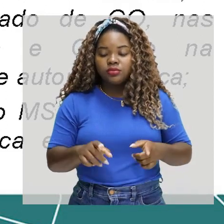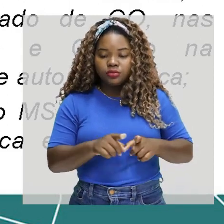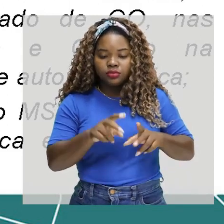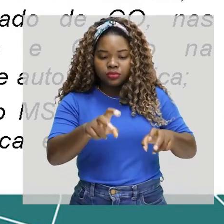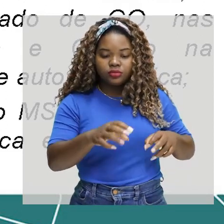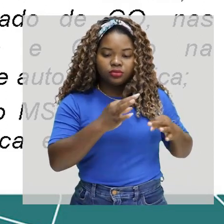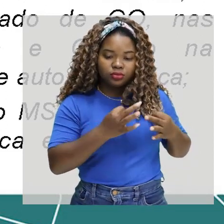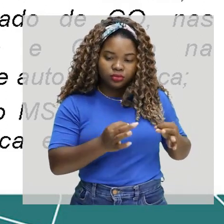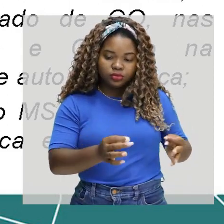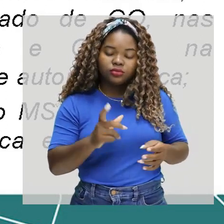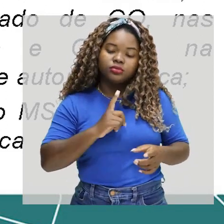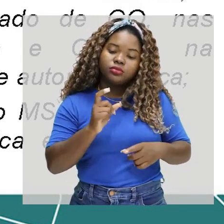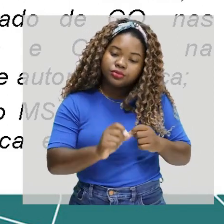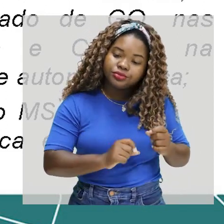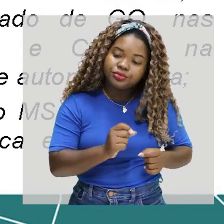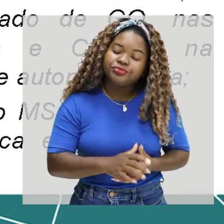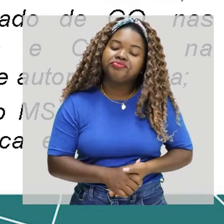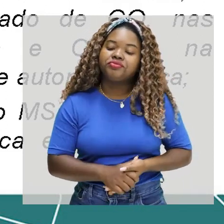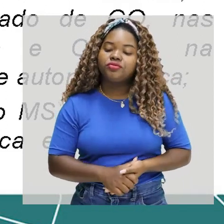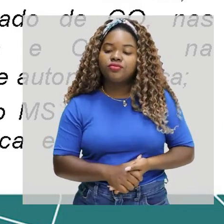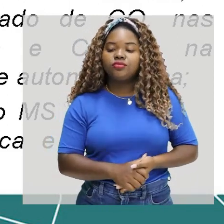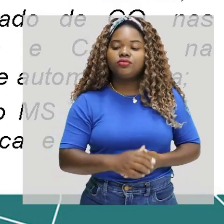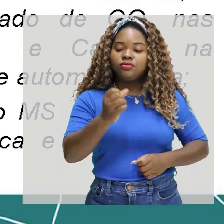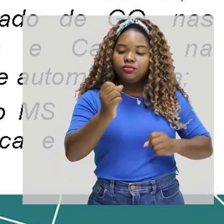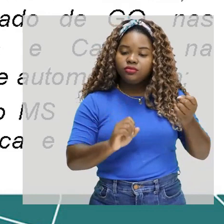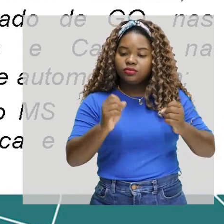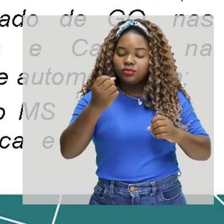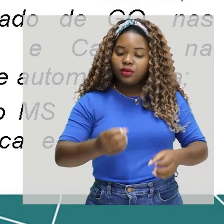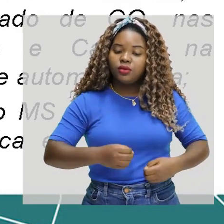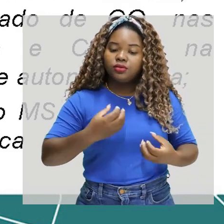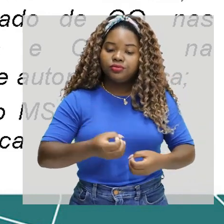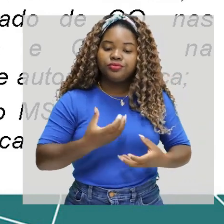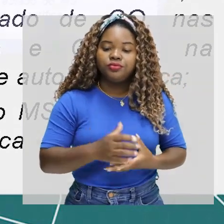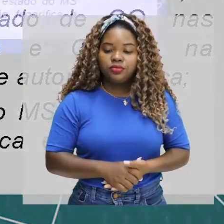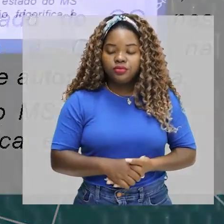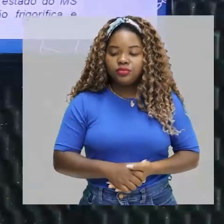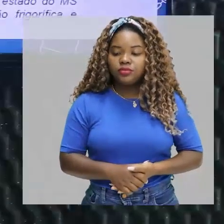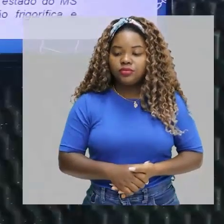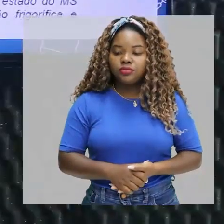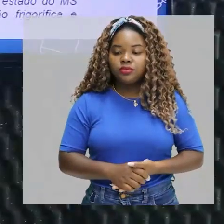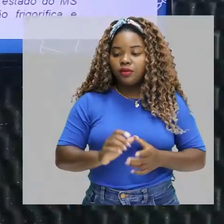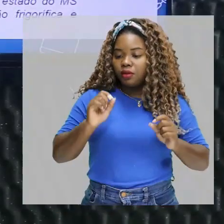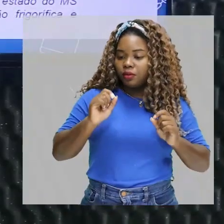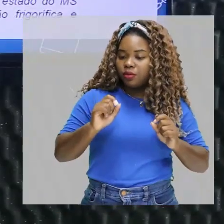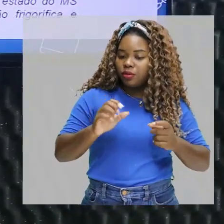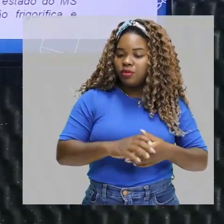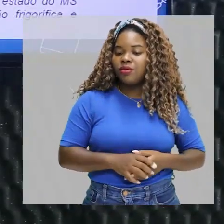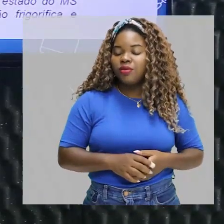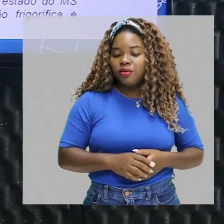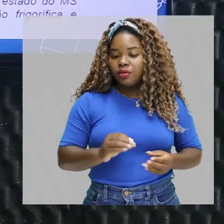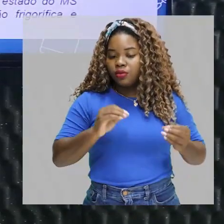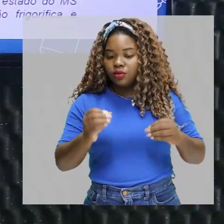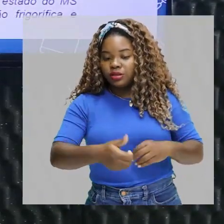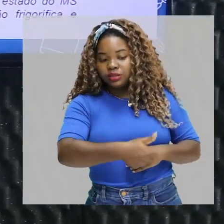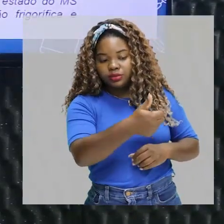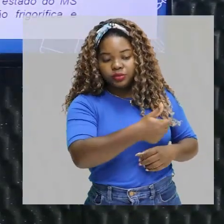ou seja nós vamos ter aí galera tá certa as indústrias produzindo insumos justamente para abastecer esse primeiro